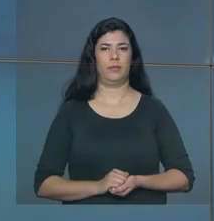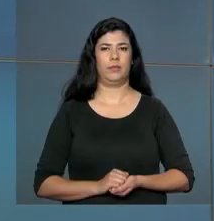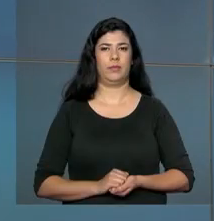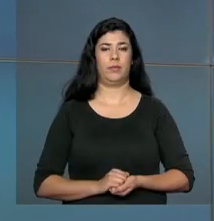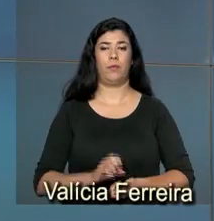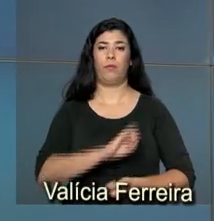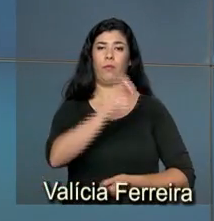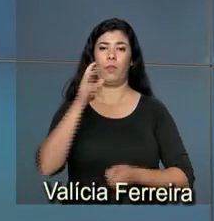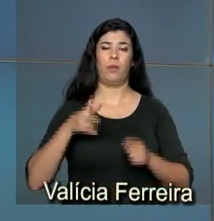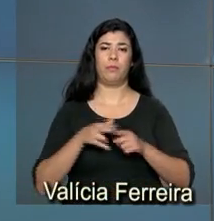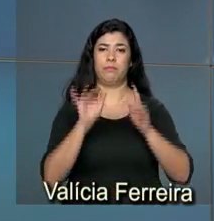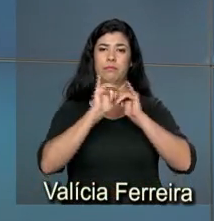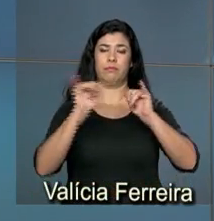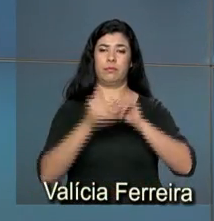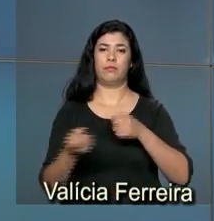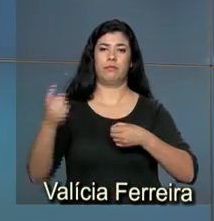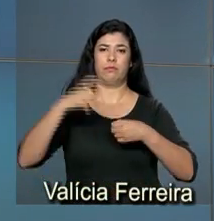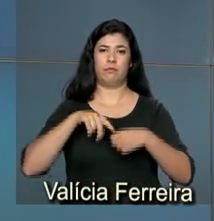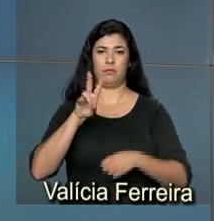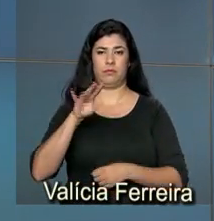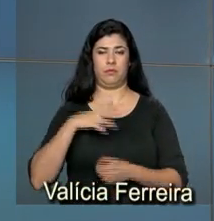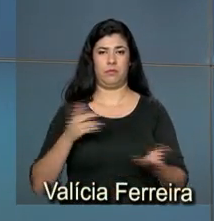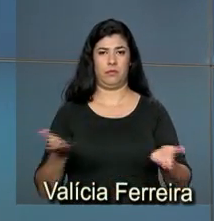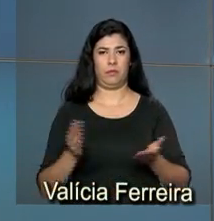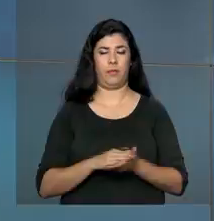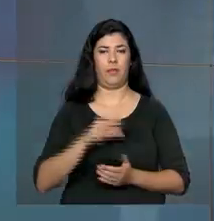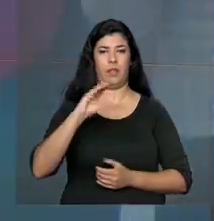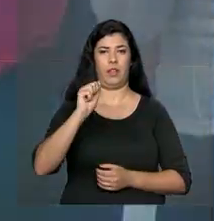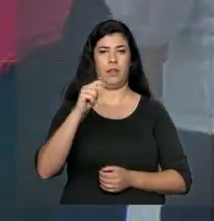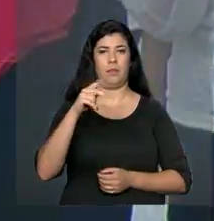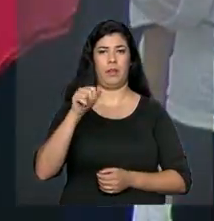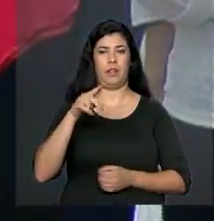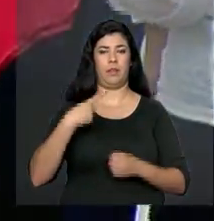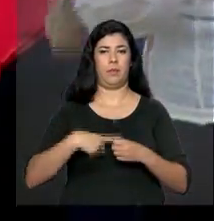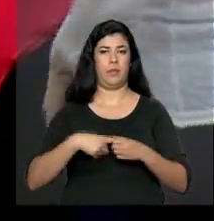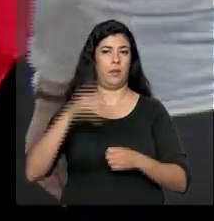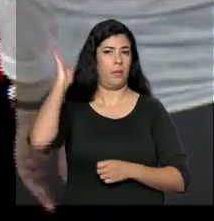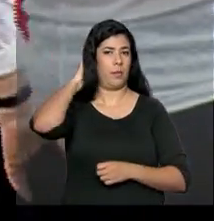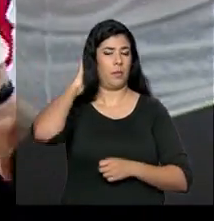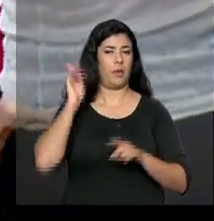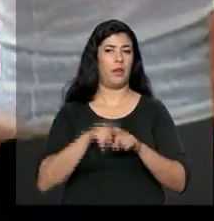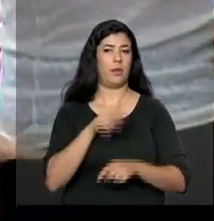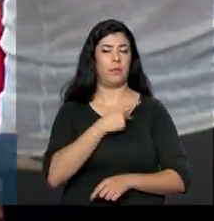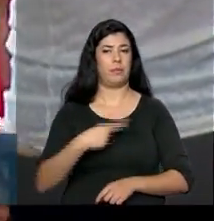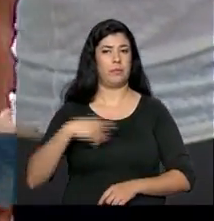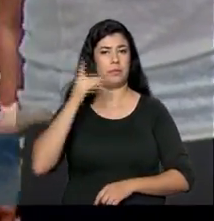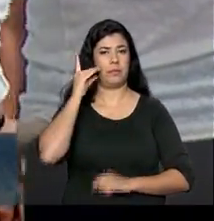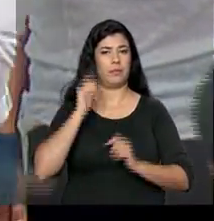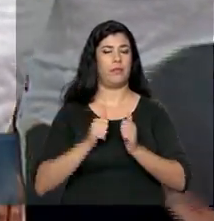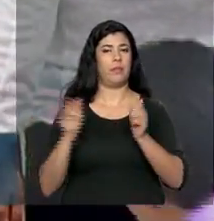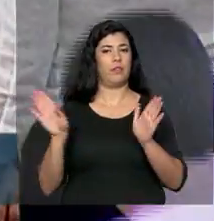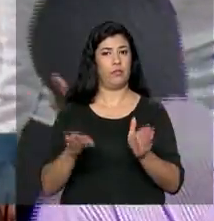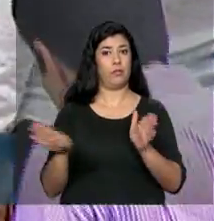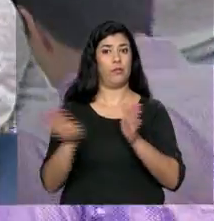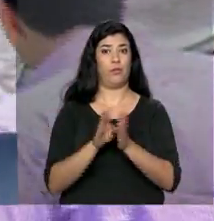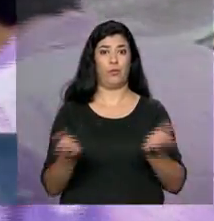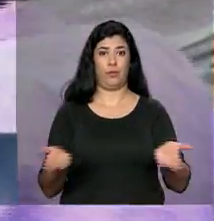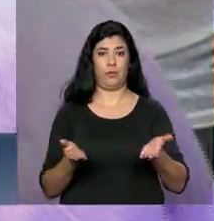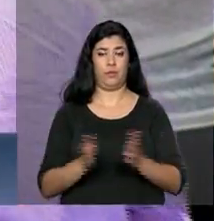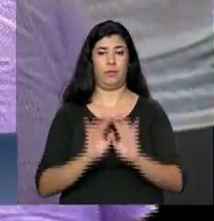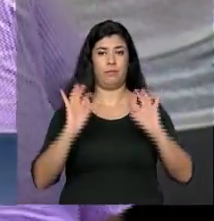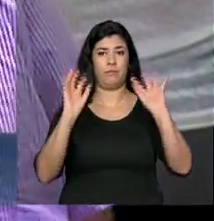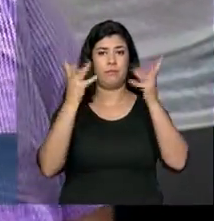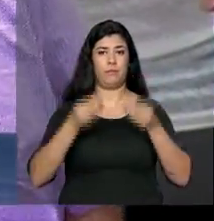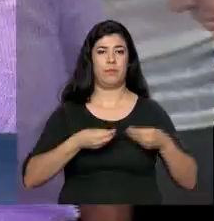Olá interrompemos a programação para voltar ao vivo a Capanema no Pará onde a presidenta Dilma Rousseff acaba de chegar para a